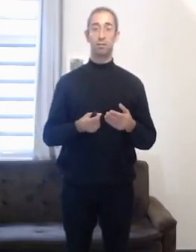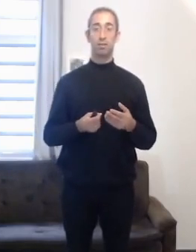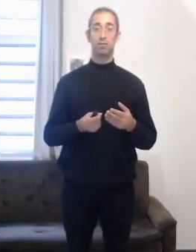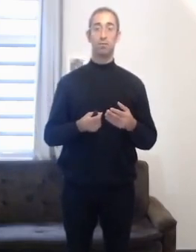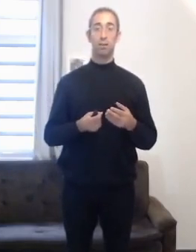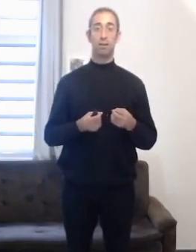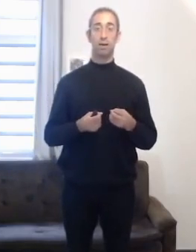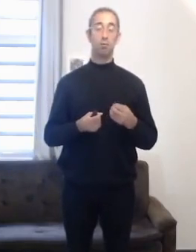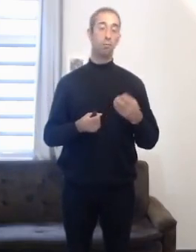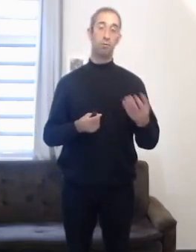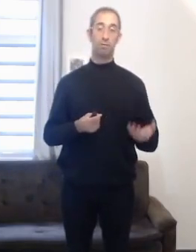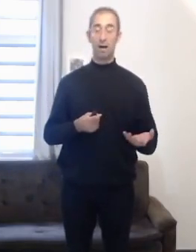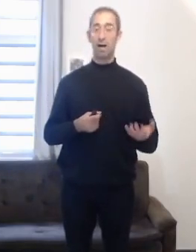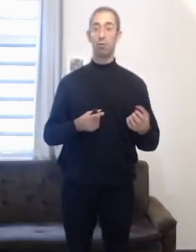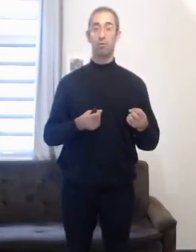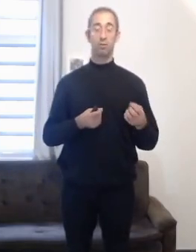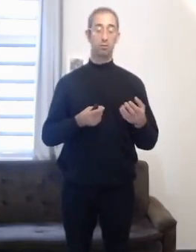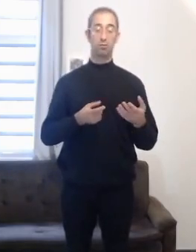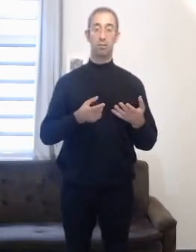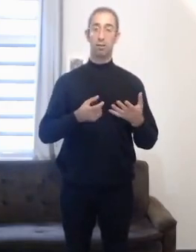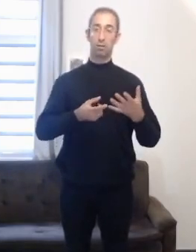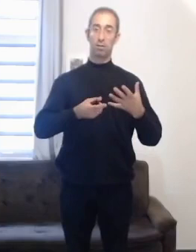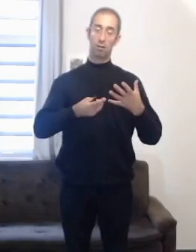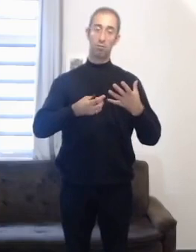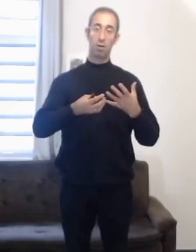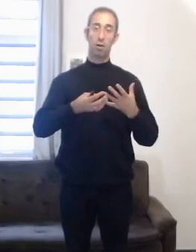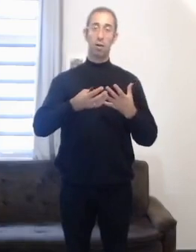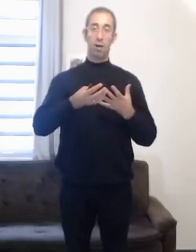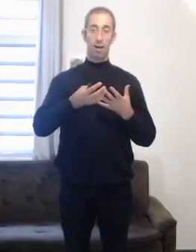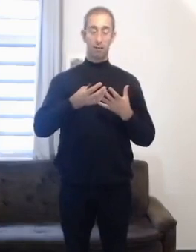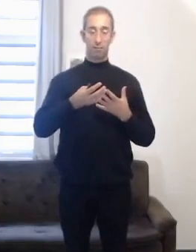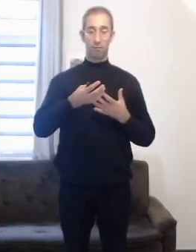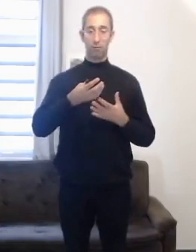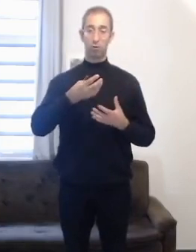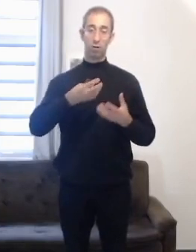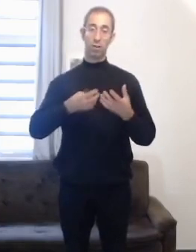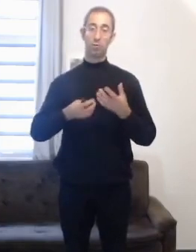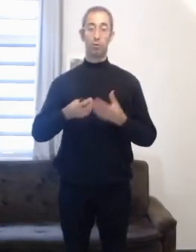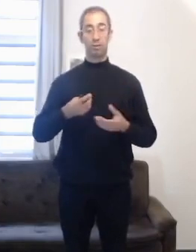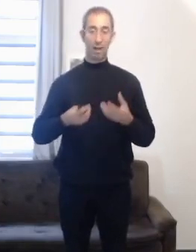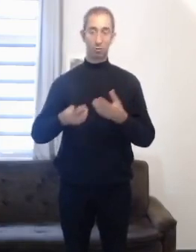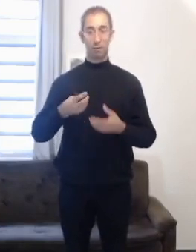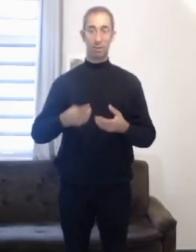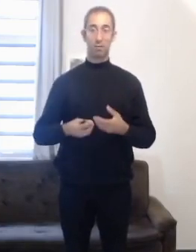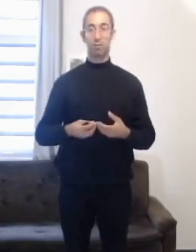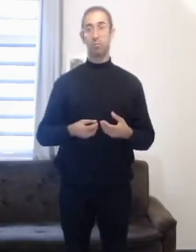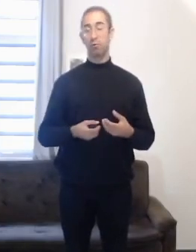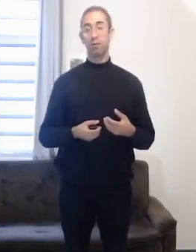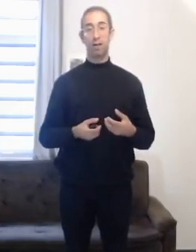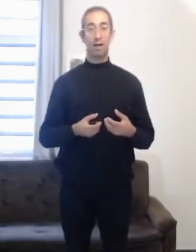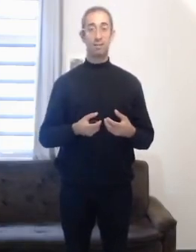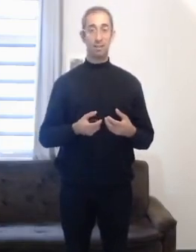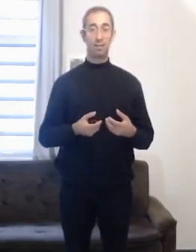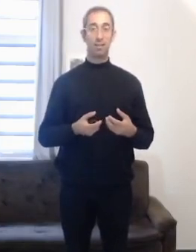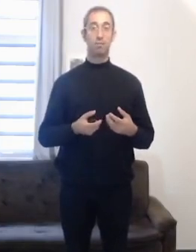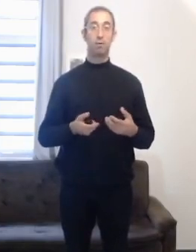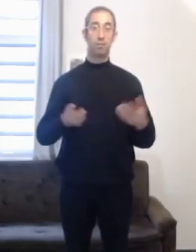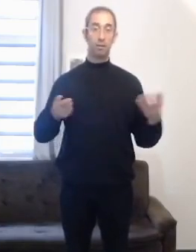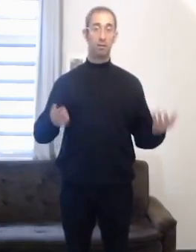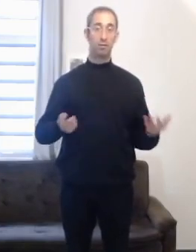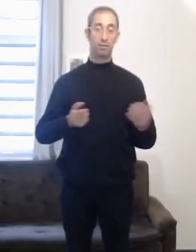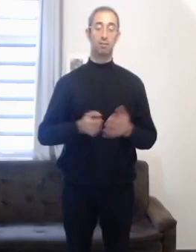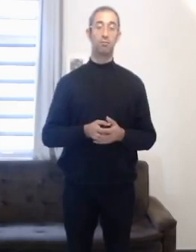hipóteses que vocês vão tentar comprovar ou que vocês consideram que estão funcionando por trás, processos que estão por trás, né,